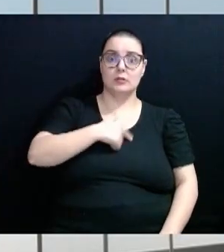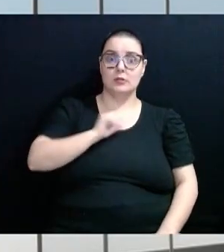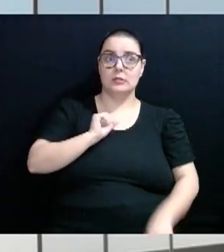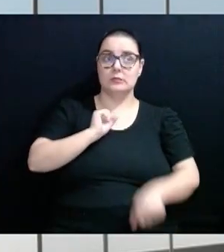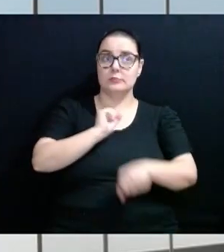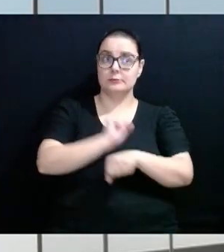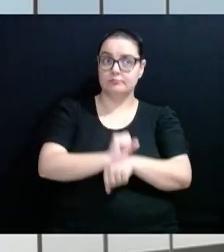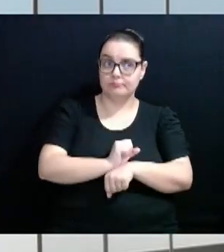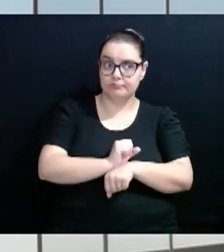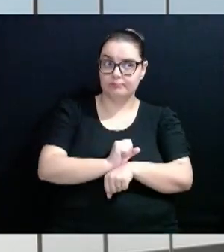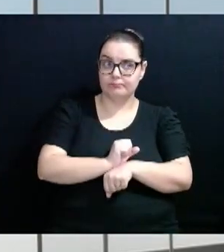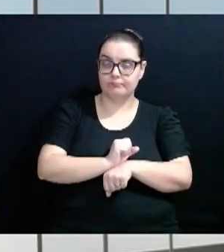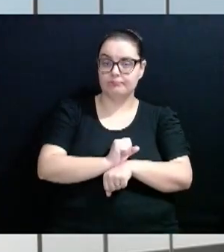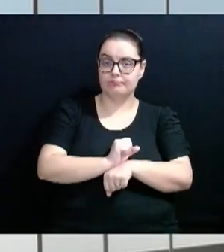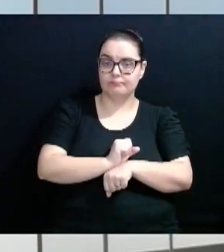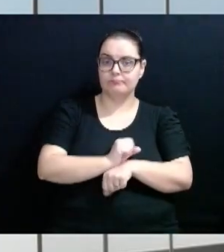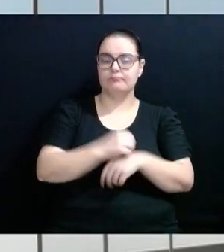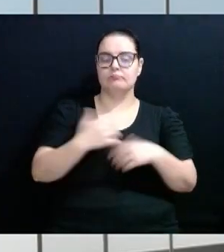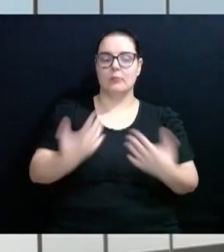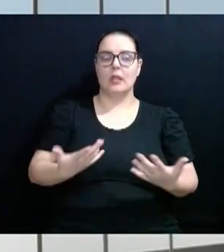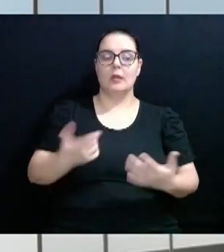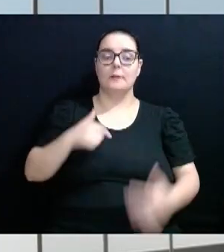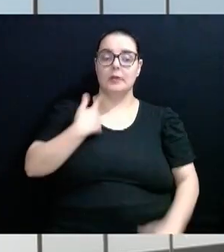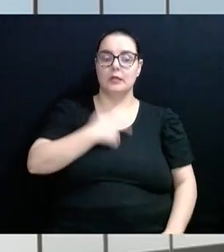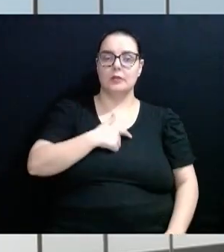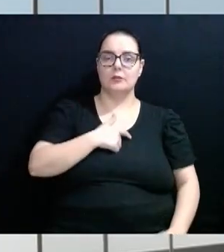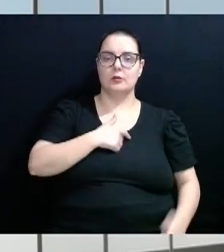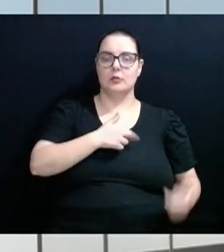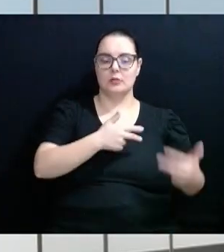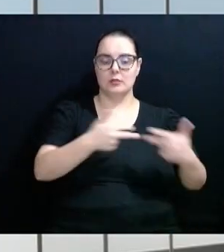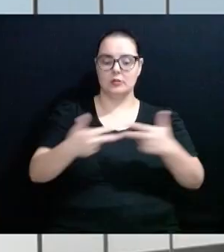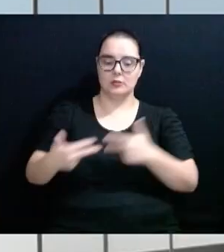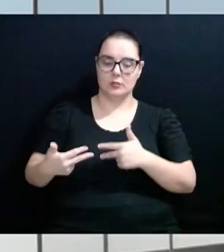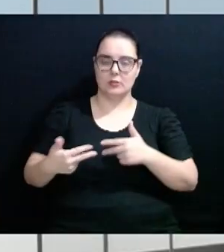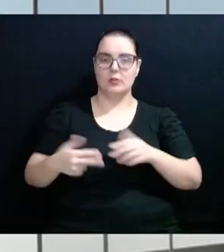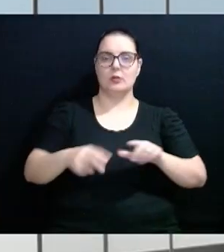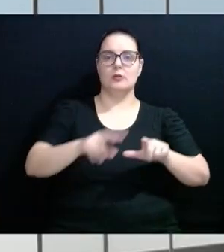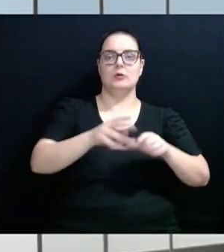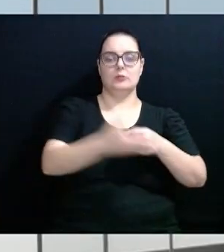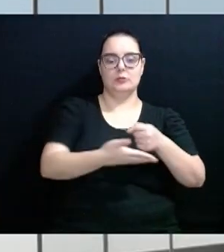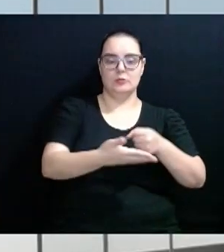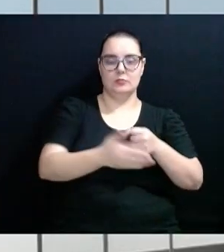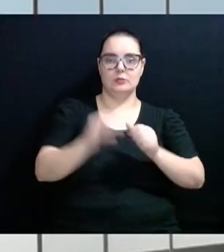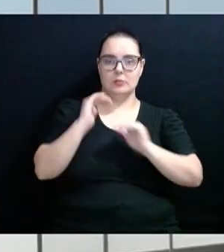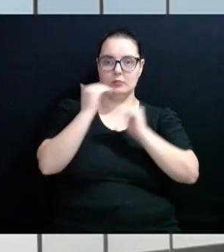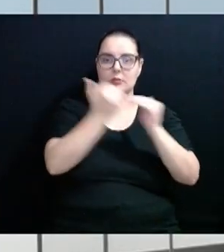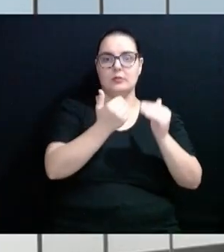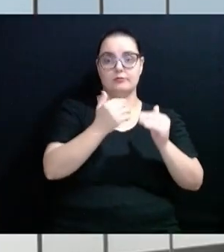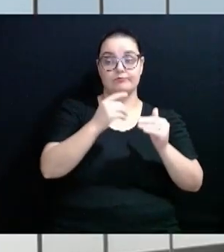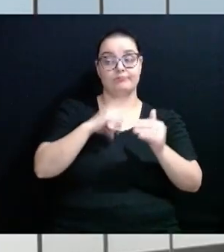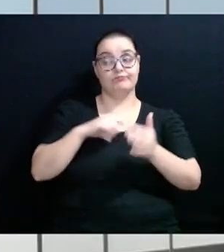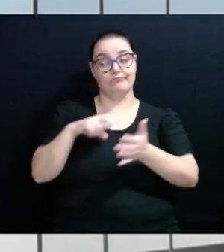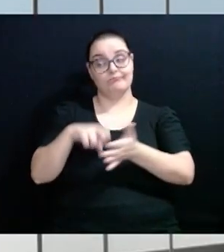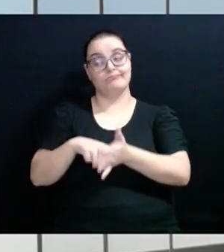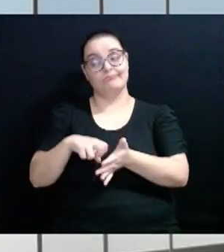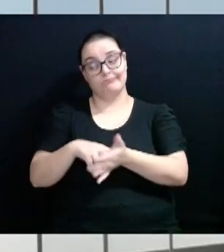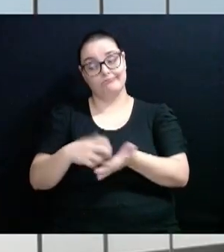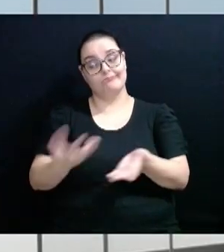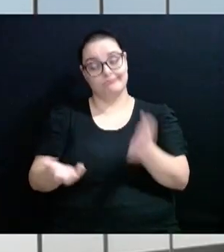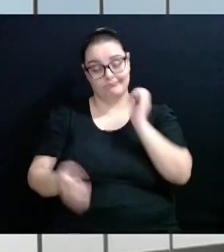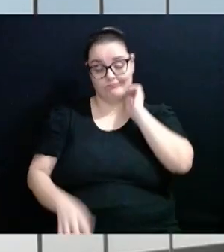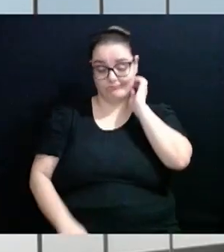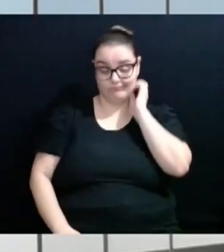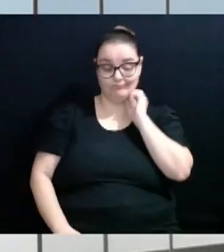seguir os princípios que a gente tem, a gente paga um custo. Né? Então, muitas vezes é